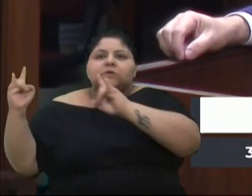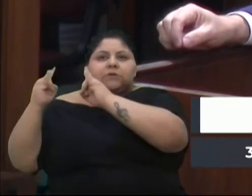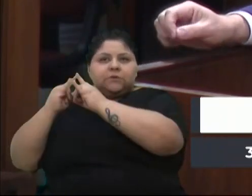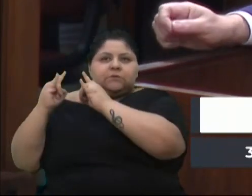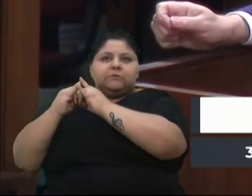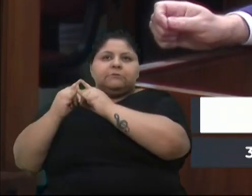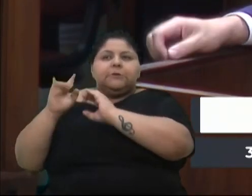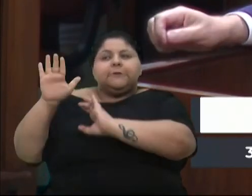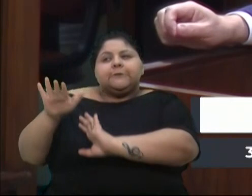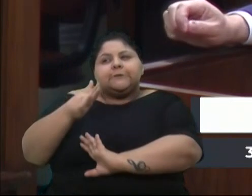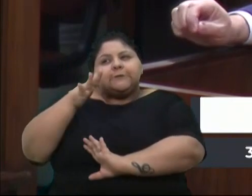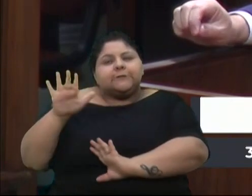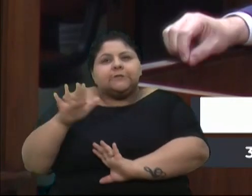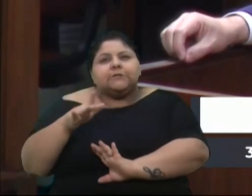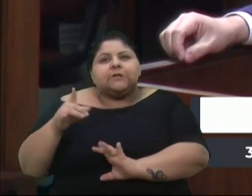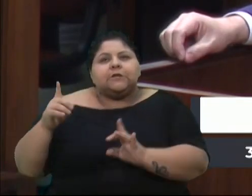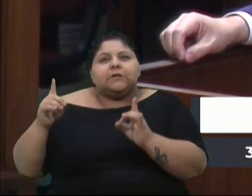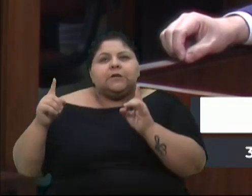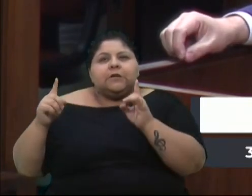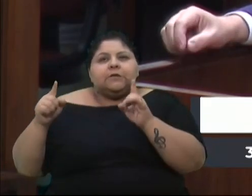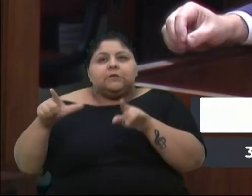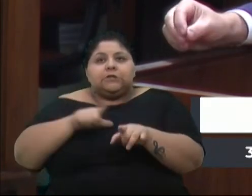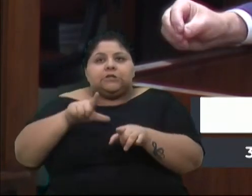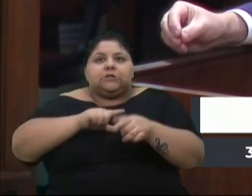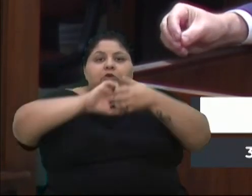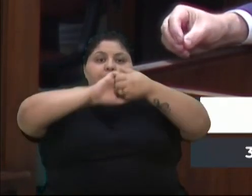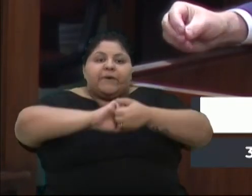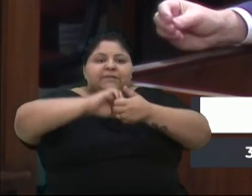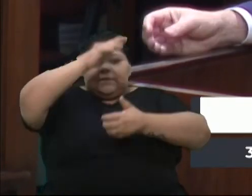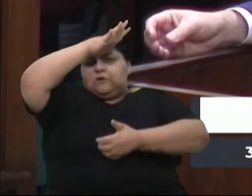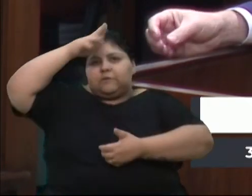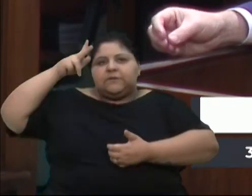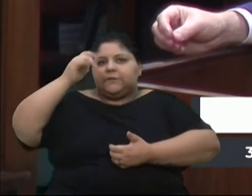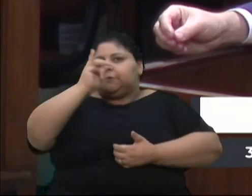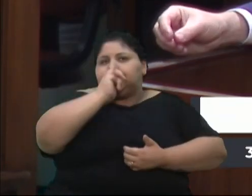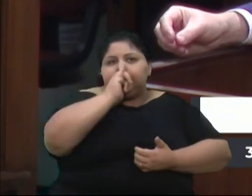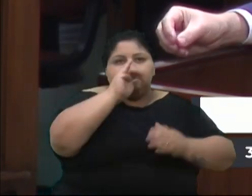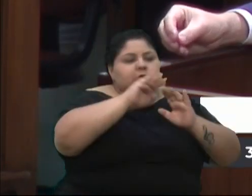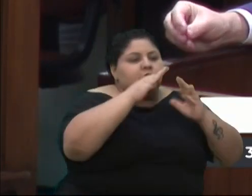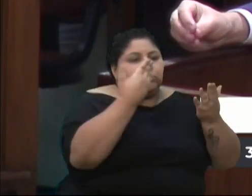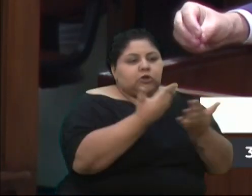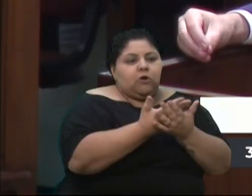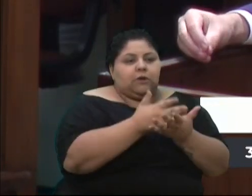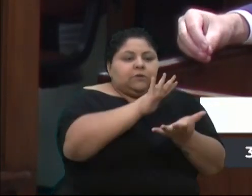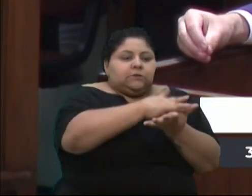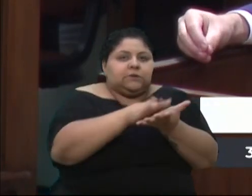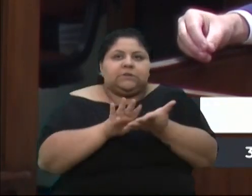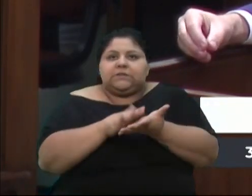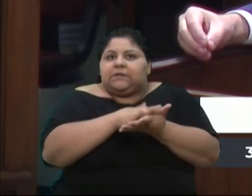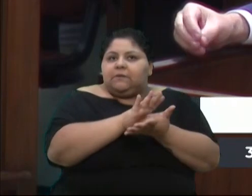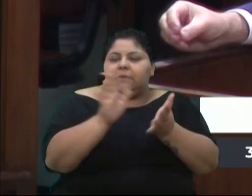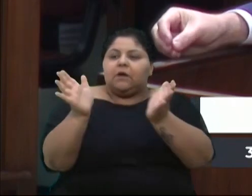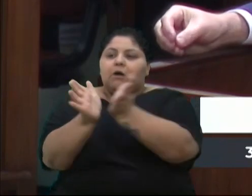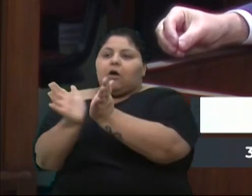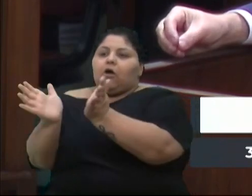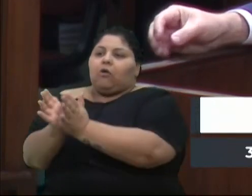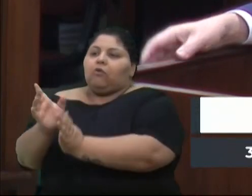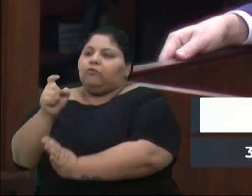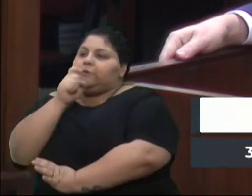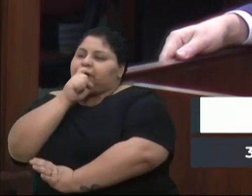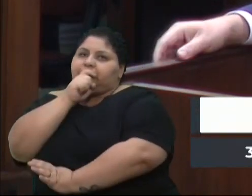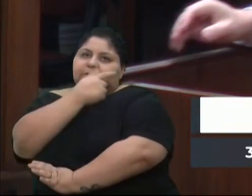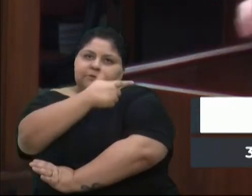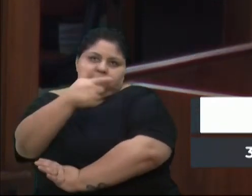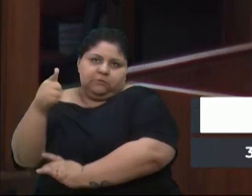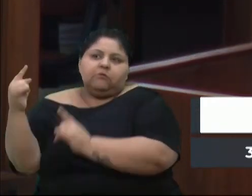eventualmente tinham convênios com o município, tais como escolas de samba, clubes de mães, enfim, outras